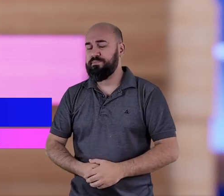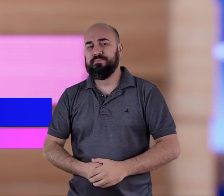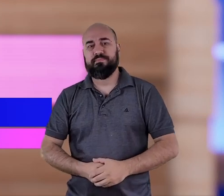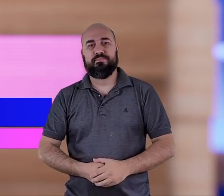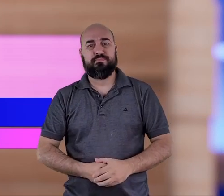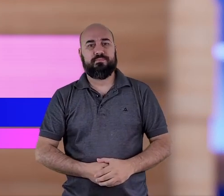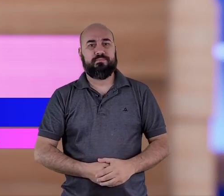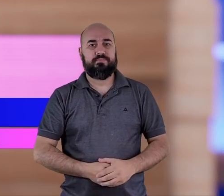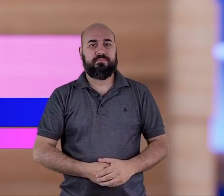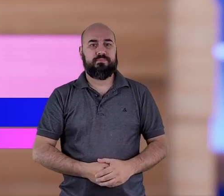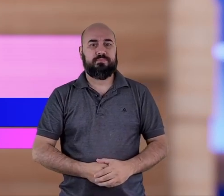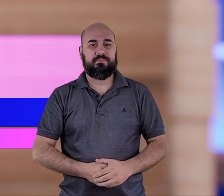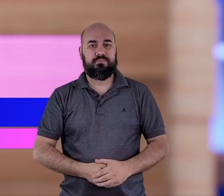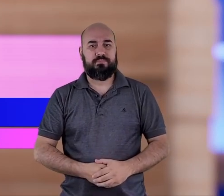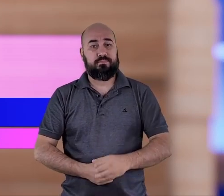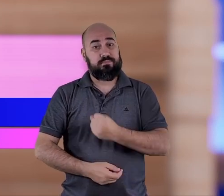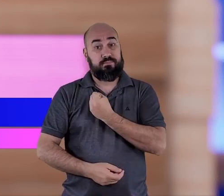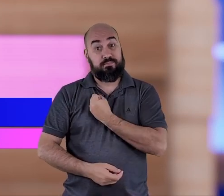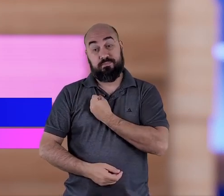98244